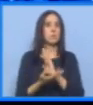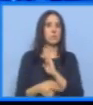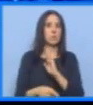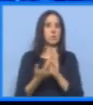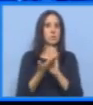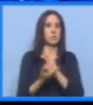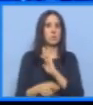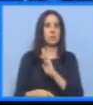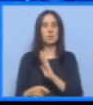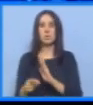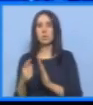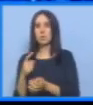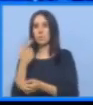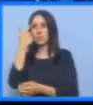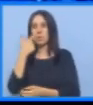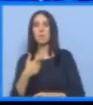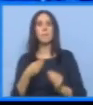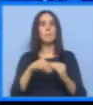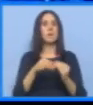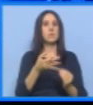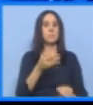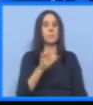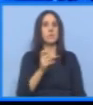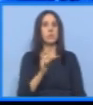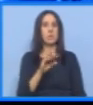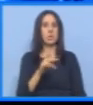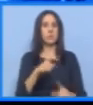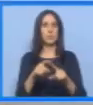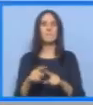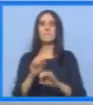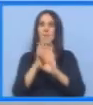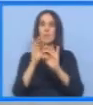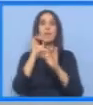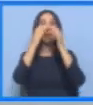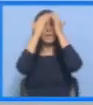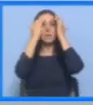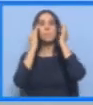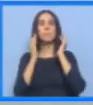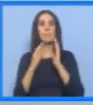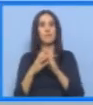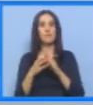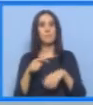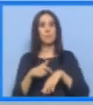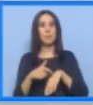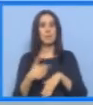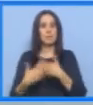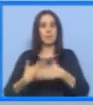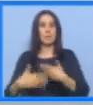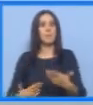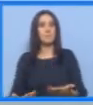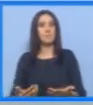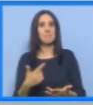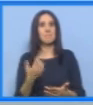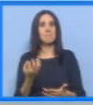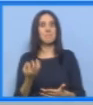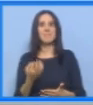diversas coisas, e além das pagelas e assim outras coisas que há. Claro. Não é? Para as irmãs é um momento de azáfama, digamos assim,